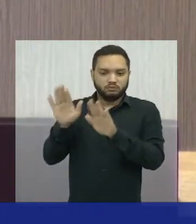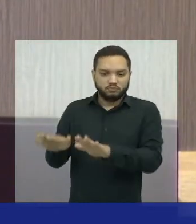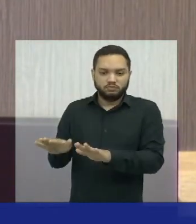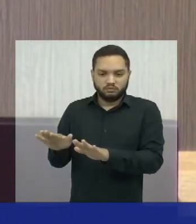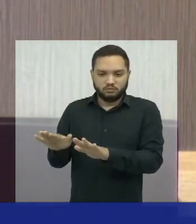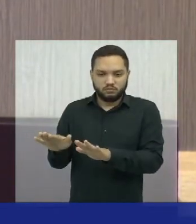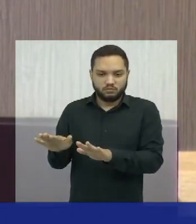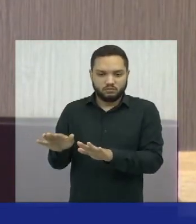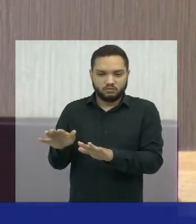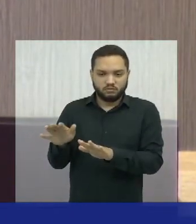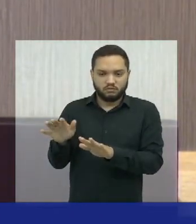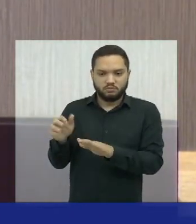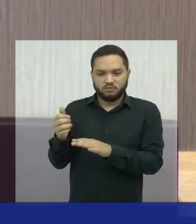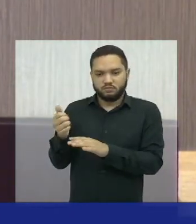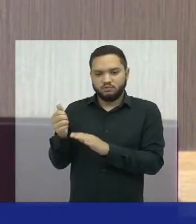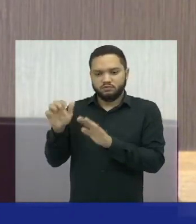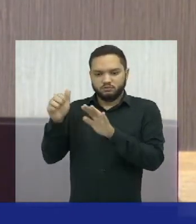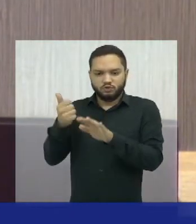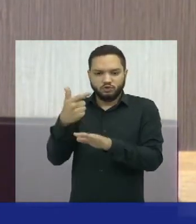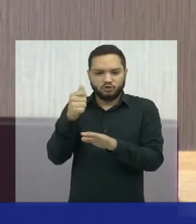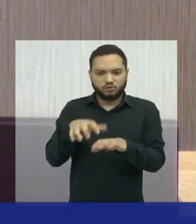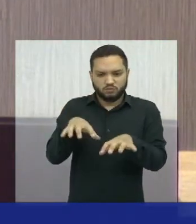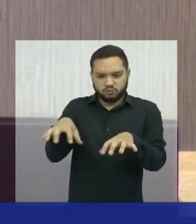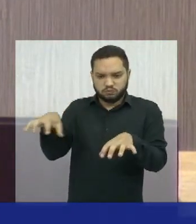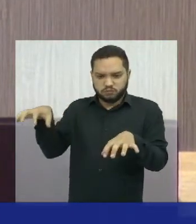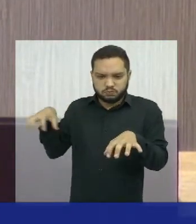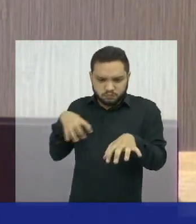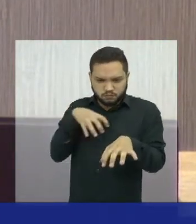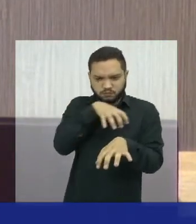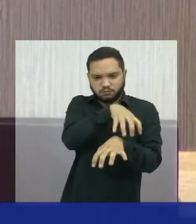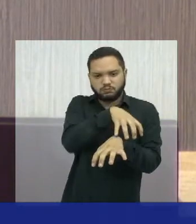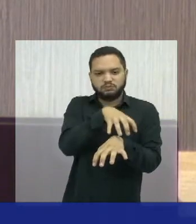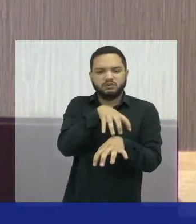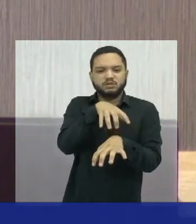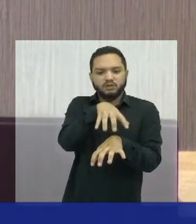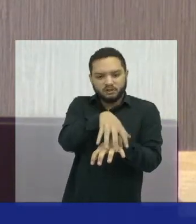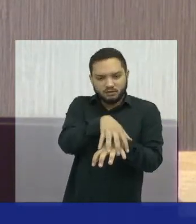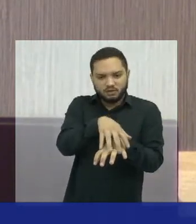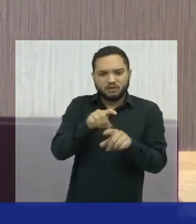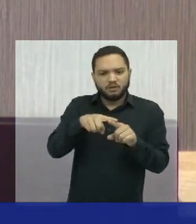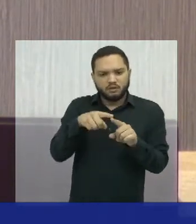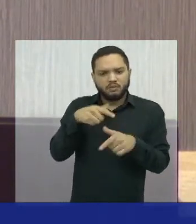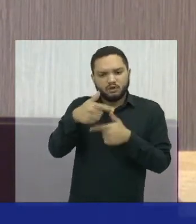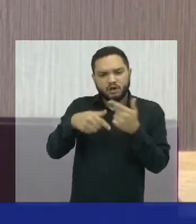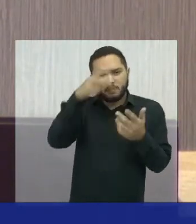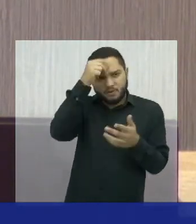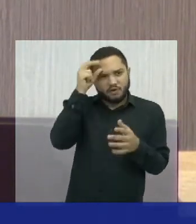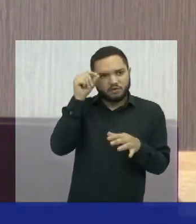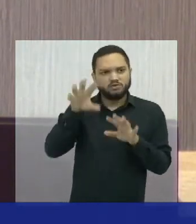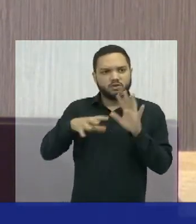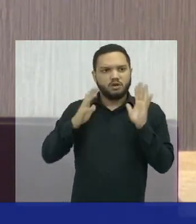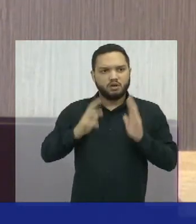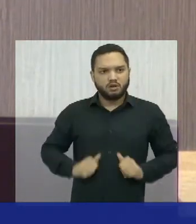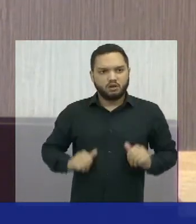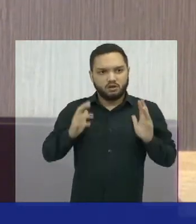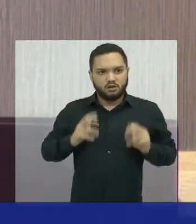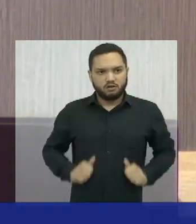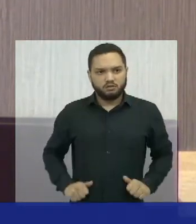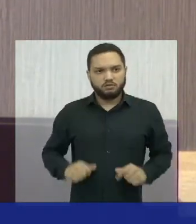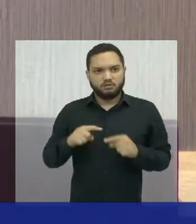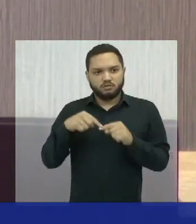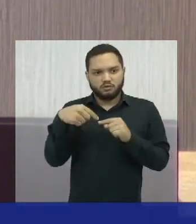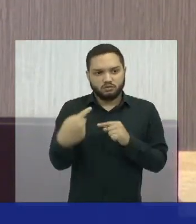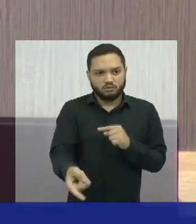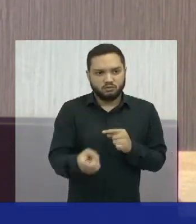estacionadas umas 12 caçambas para retirar o lixo, e lá foi feito o serviço da prefeitura. Mas logo em